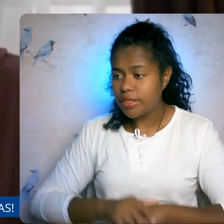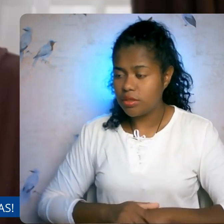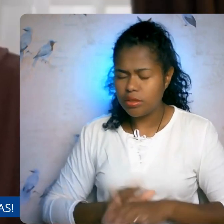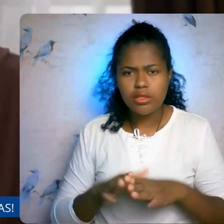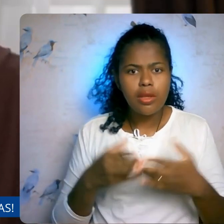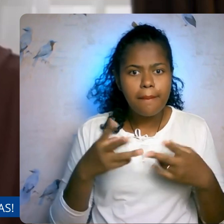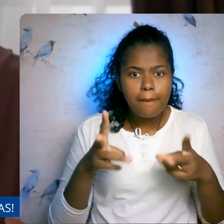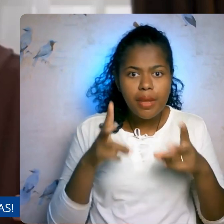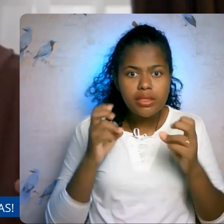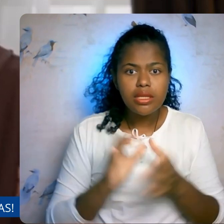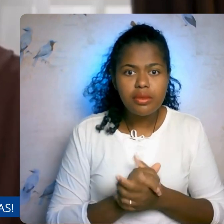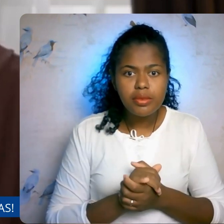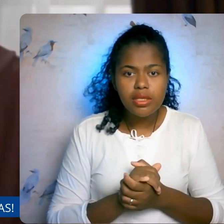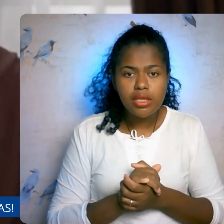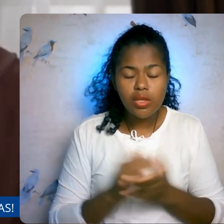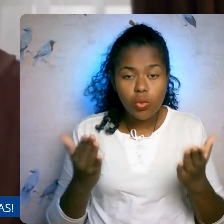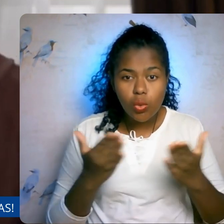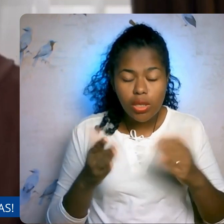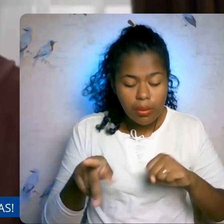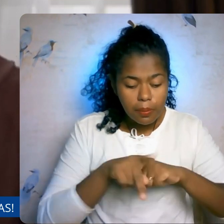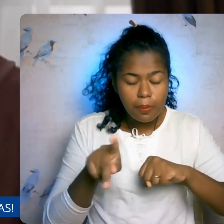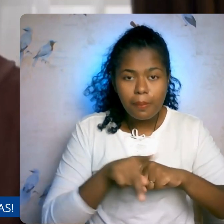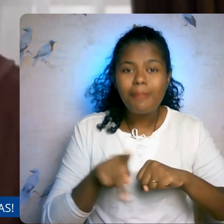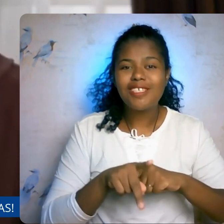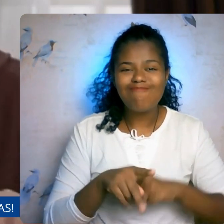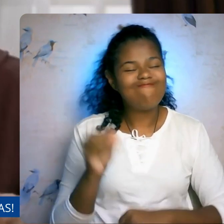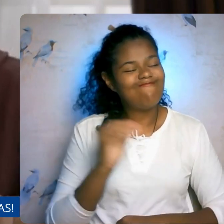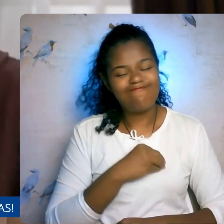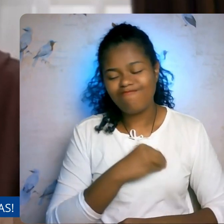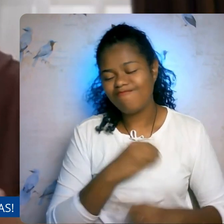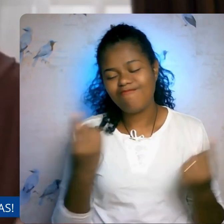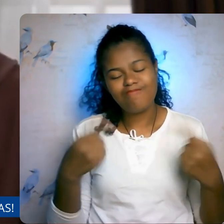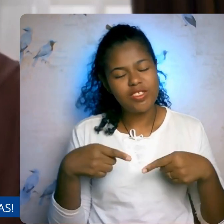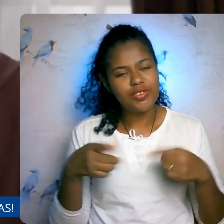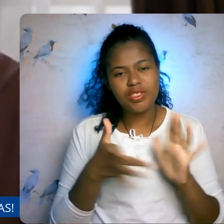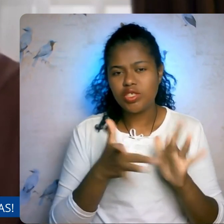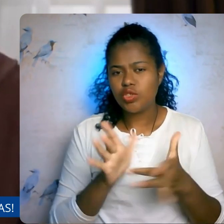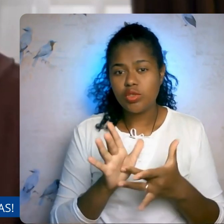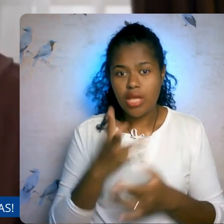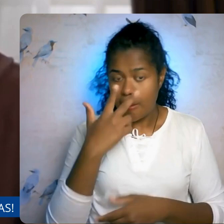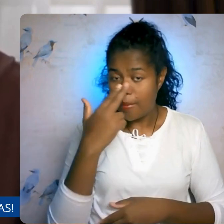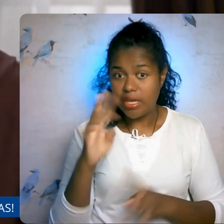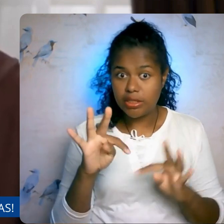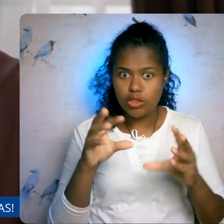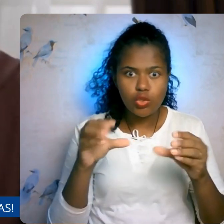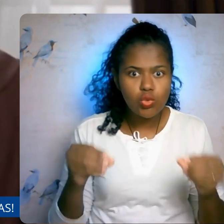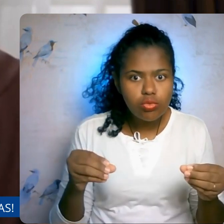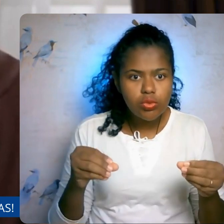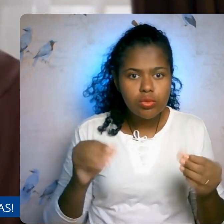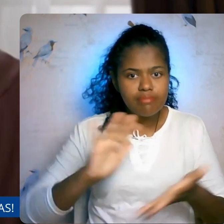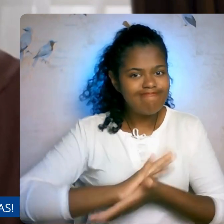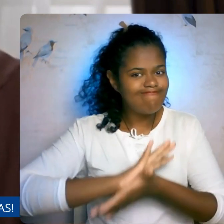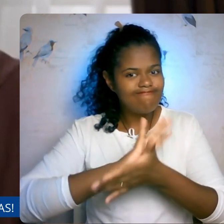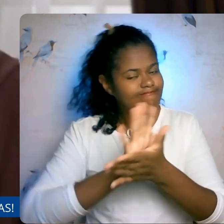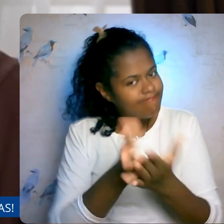Pedro agora está pecando gravemente contra Jesus. Parece que tudo aquilo vai por água abaixo, mas esse